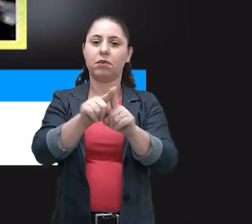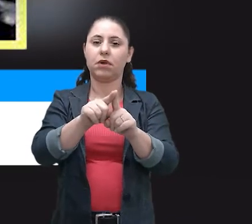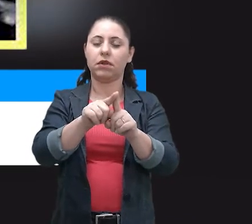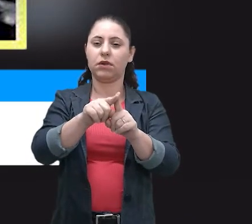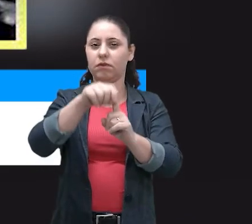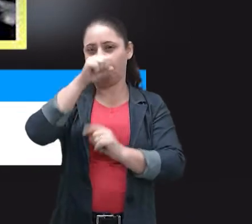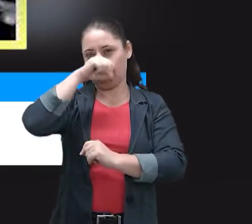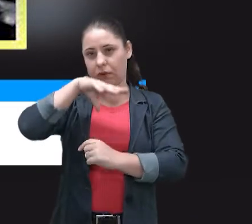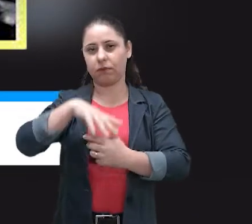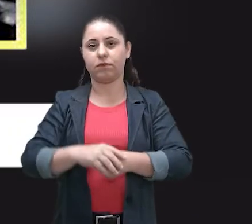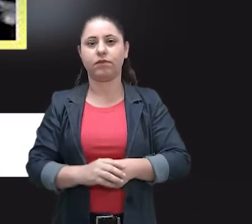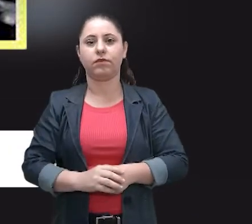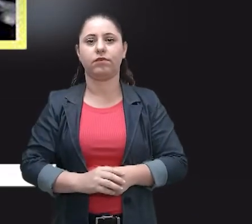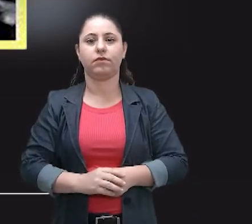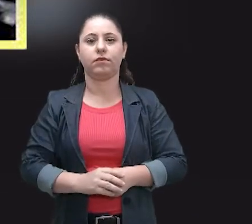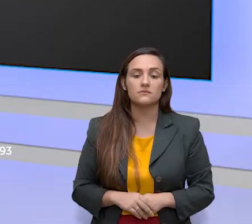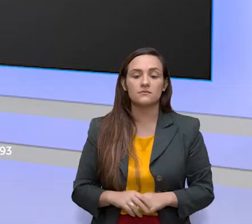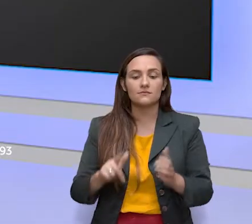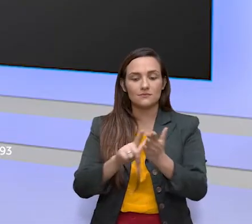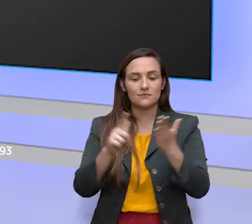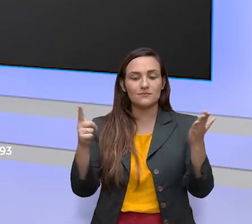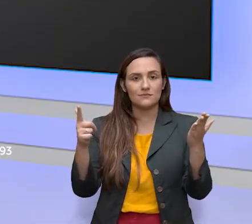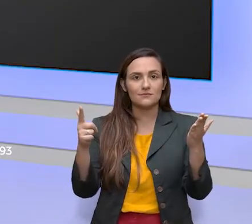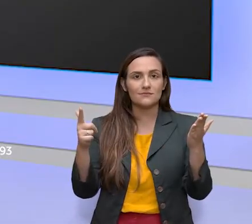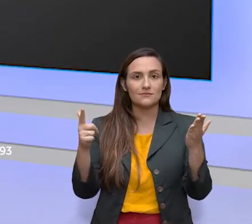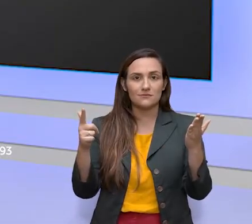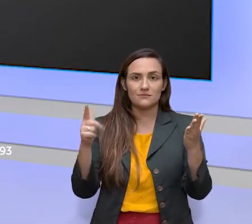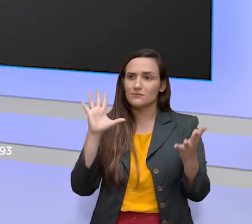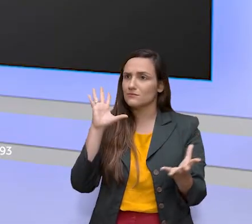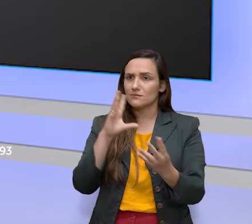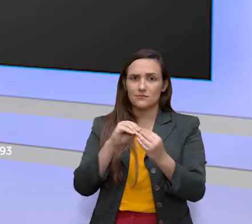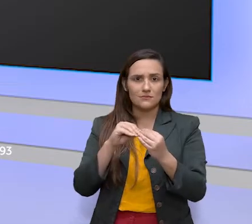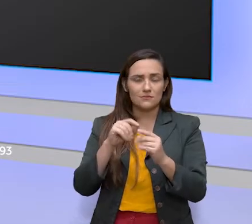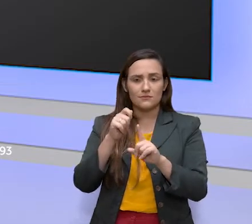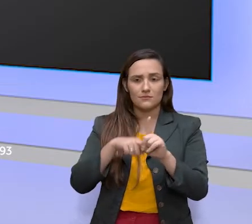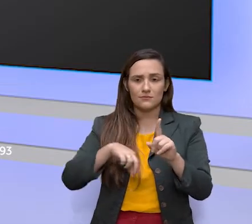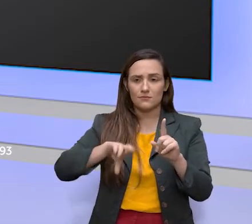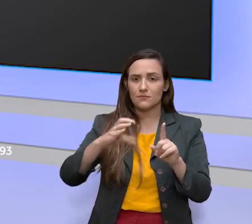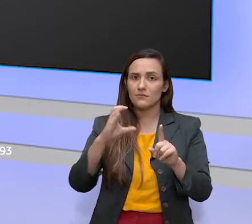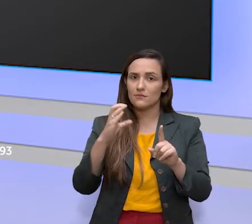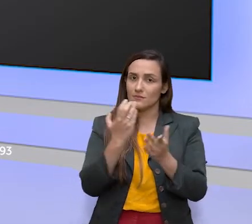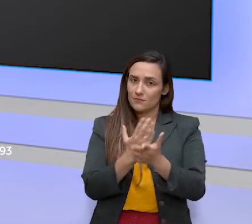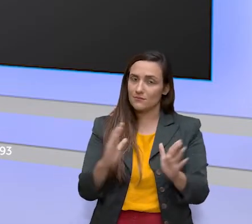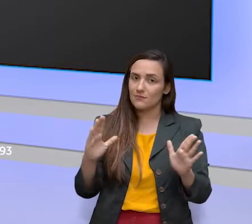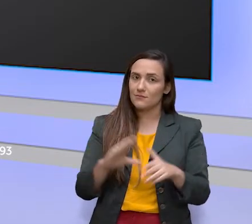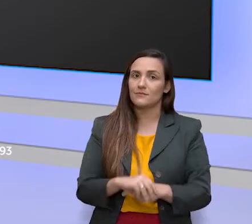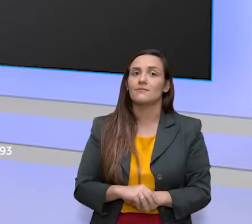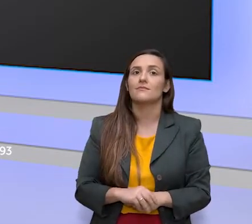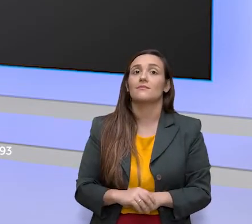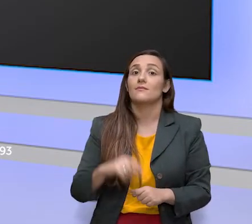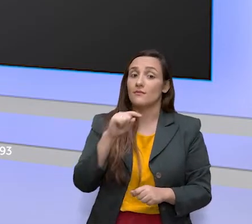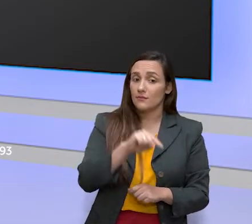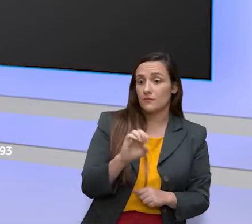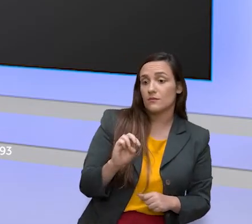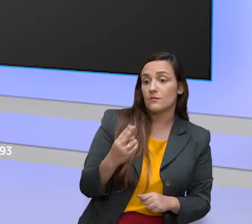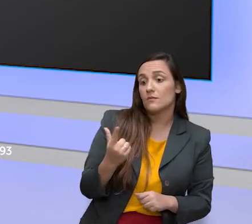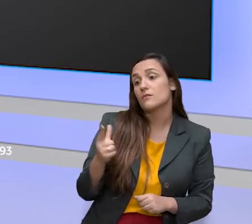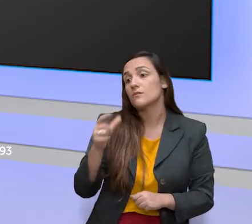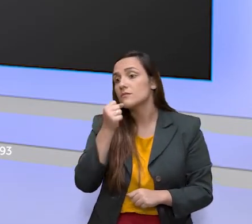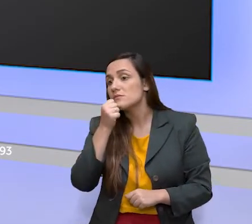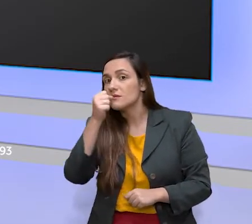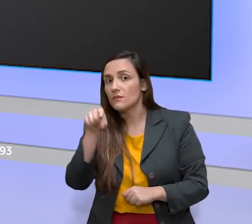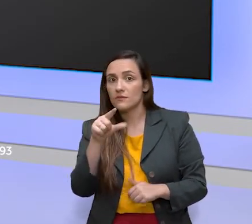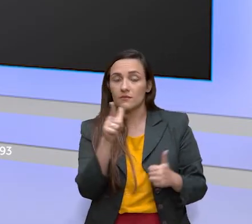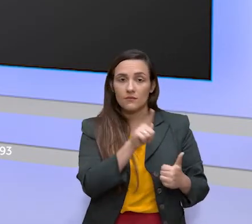a agressão contra a criança e o adolescente. O Jornal Parlamentar, com o resumo do mês de março, fica por aqui. Essas e